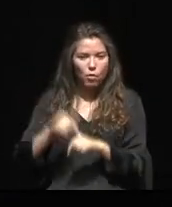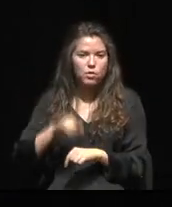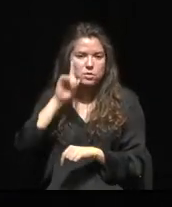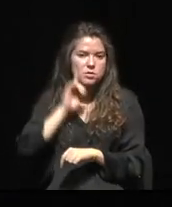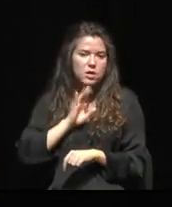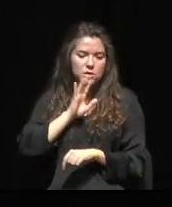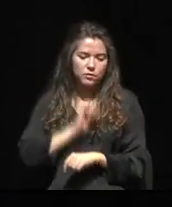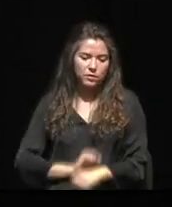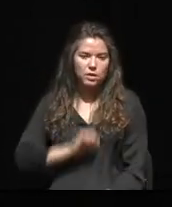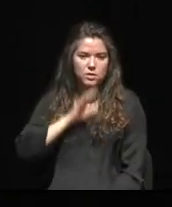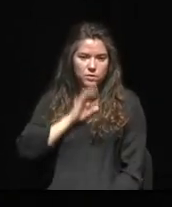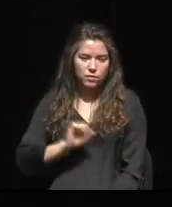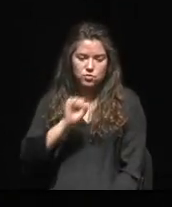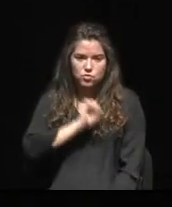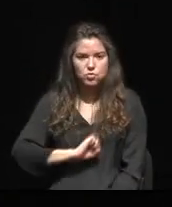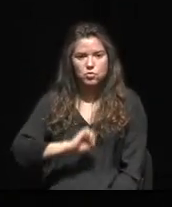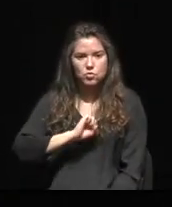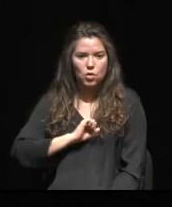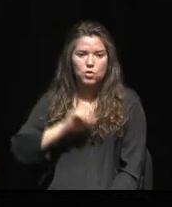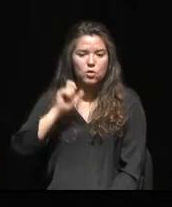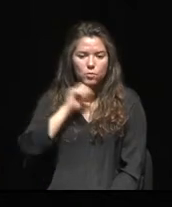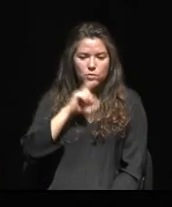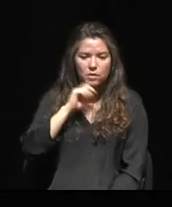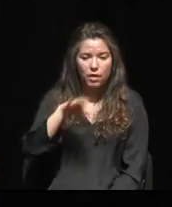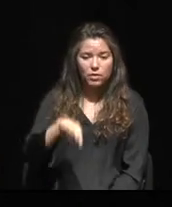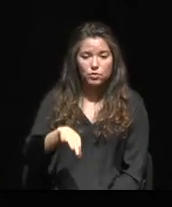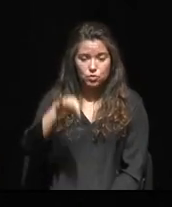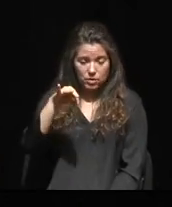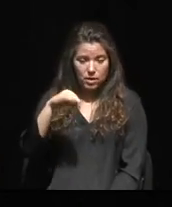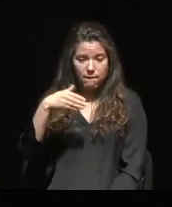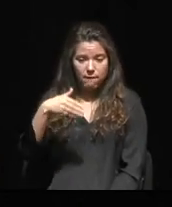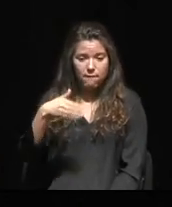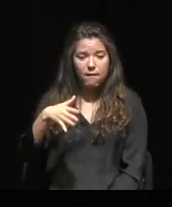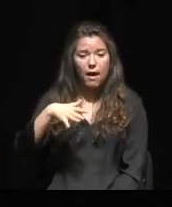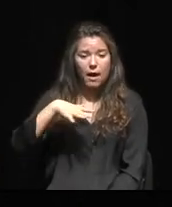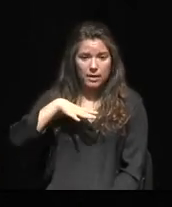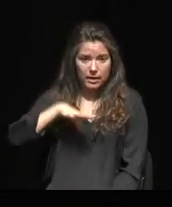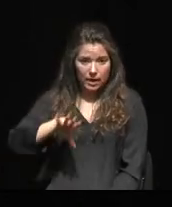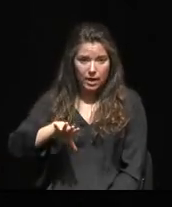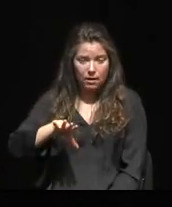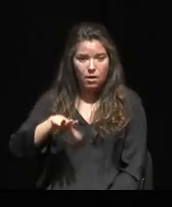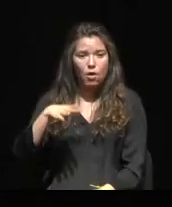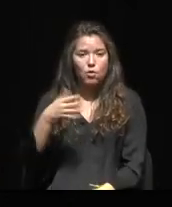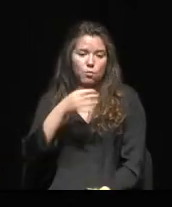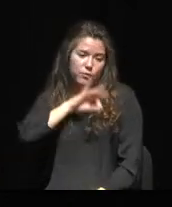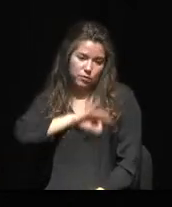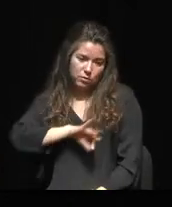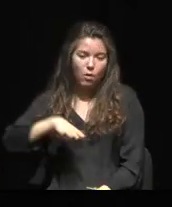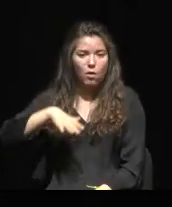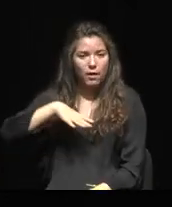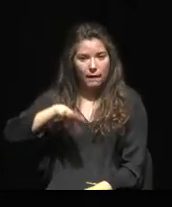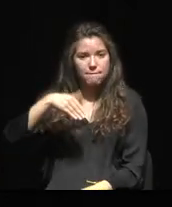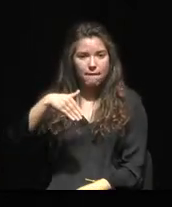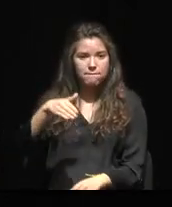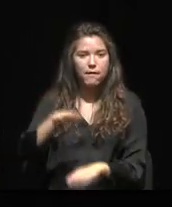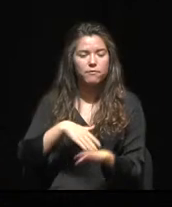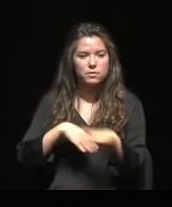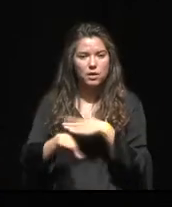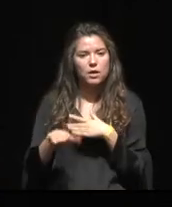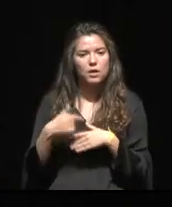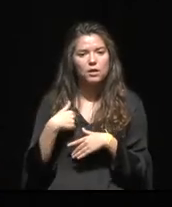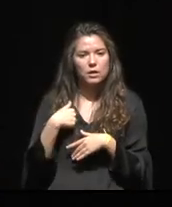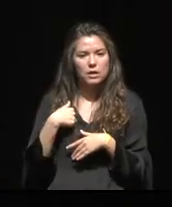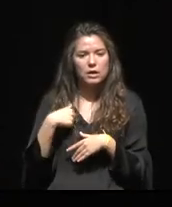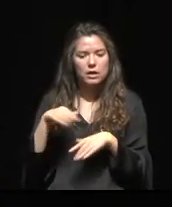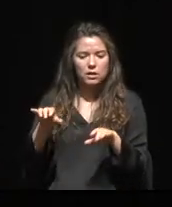filhas os nossos filhos tenham a oportunidade de escolher o que querem ser o que querem fazer profissionalmente e ten uma palavra em